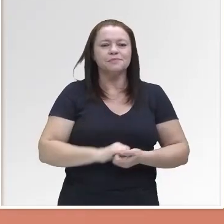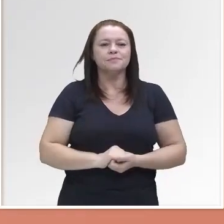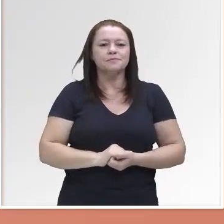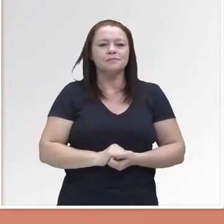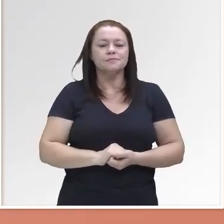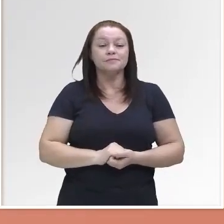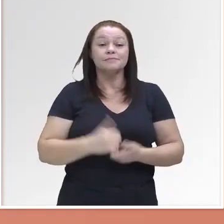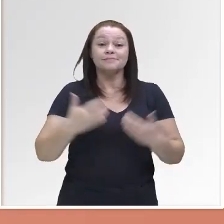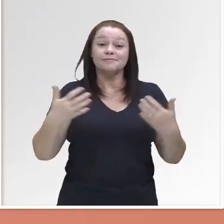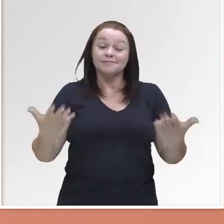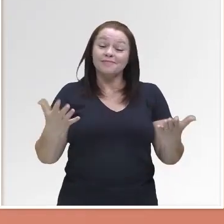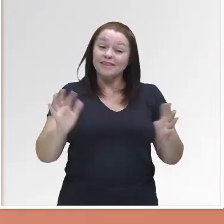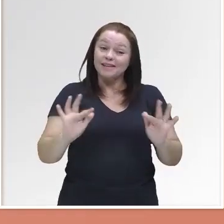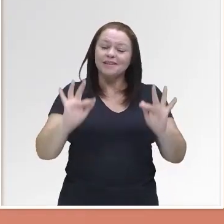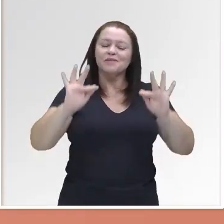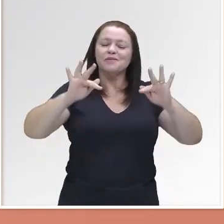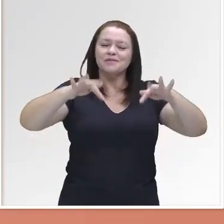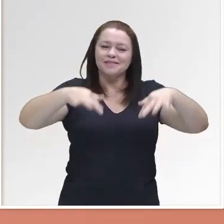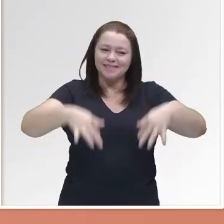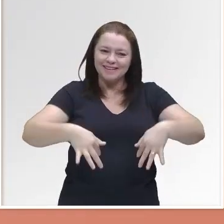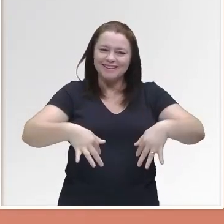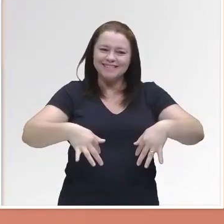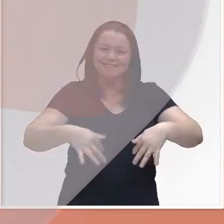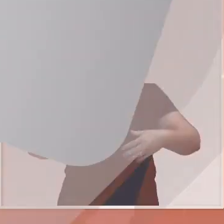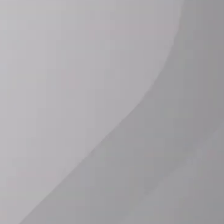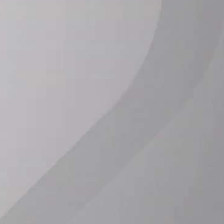E finalizando,